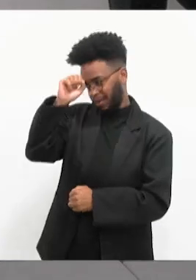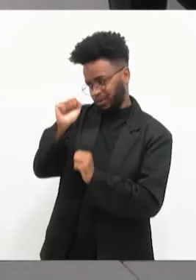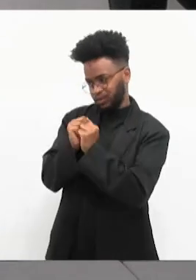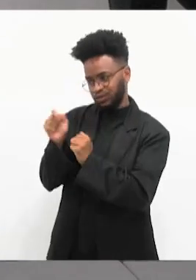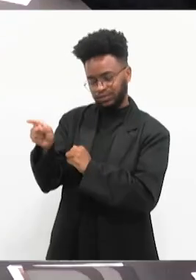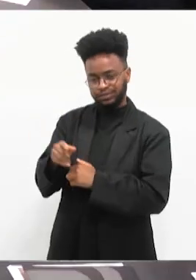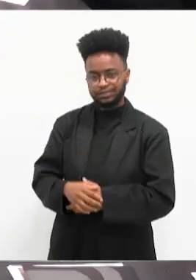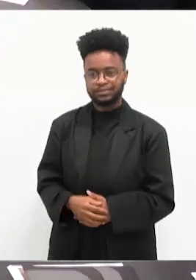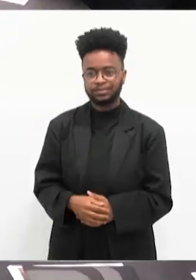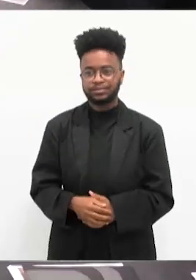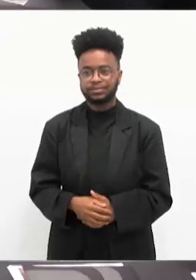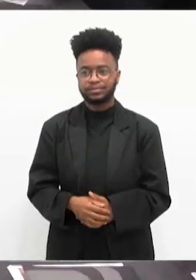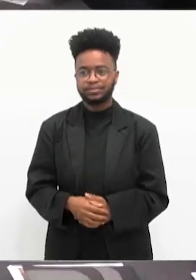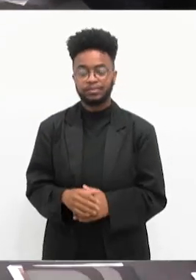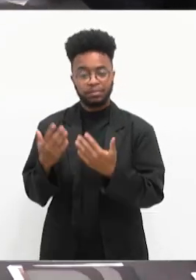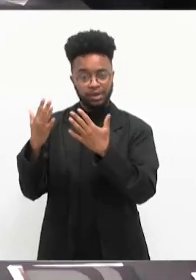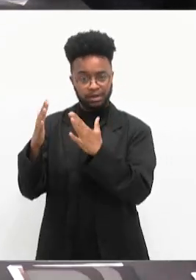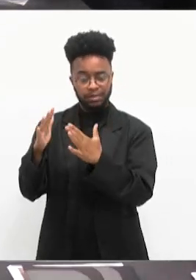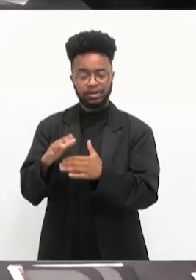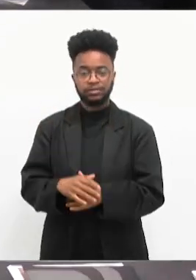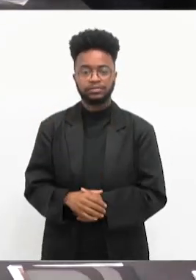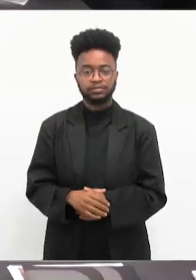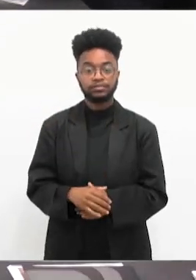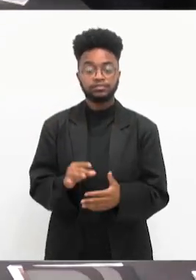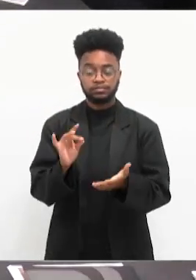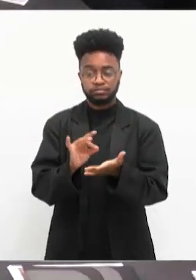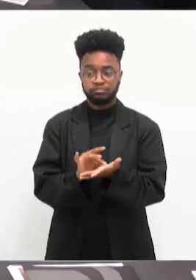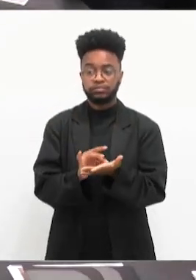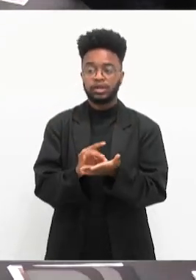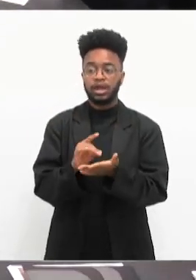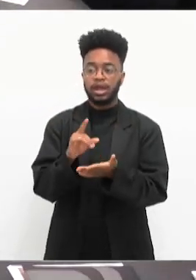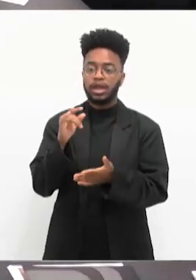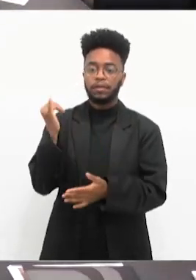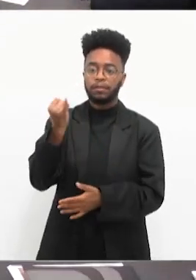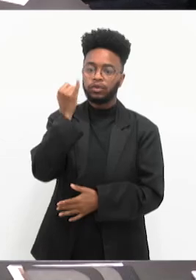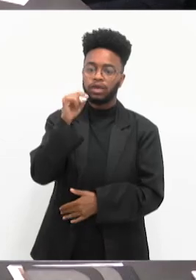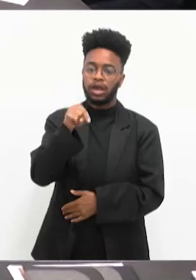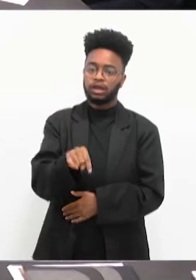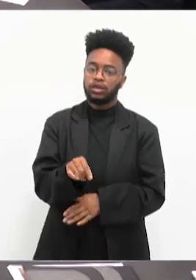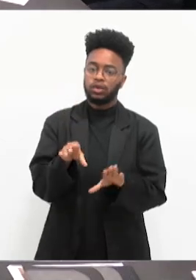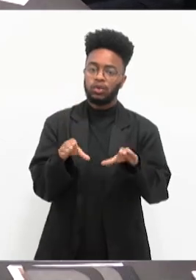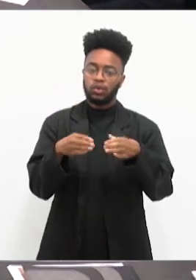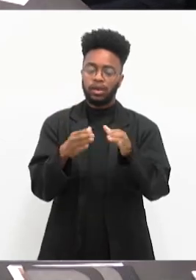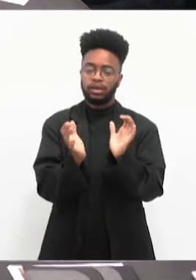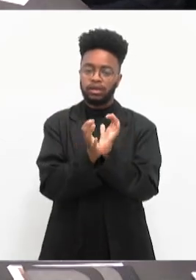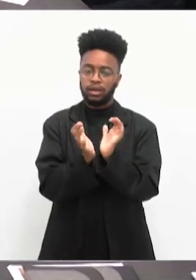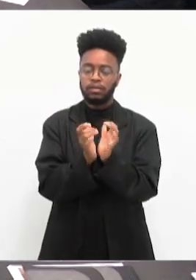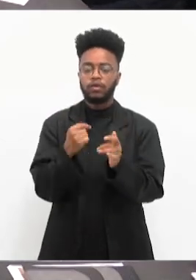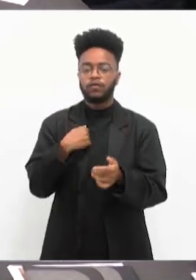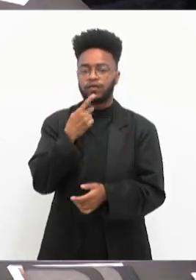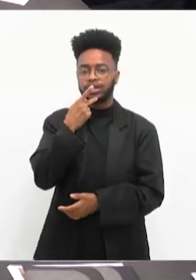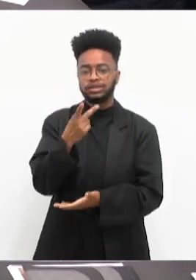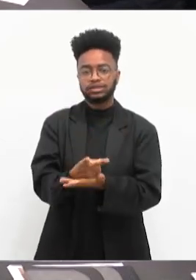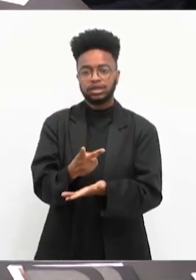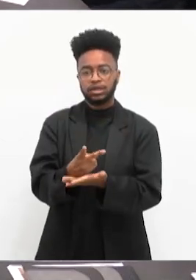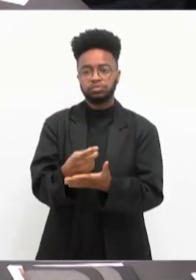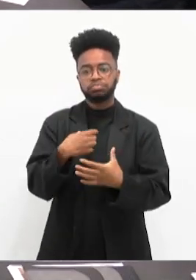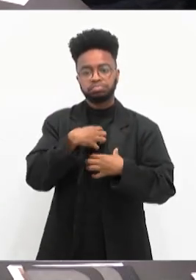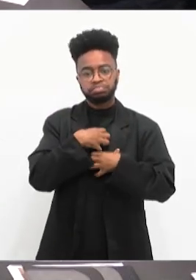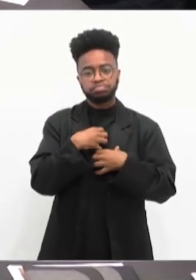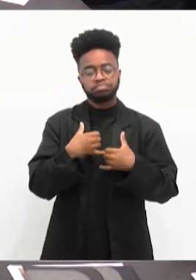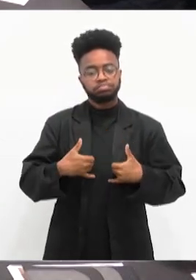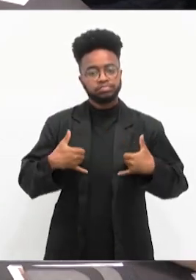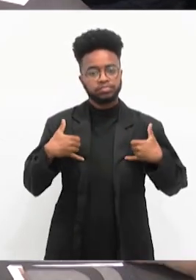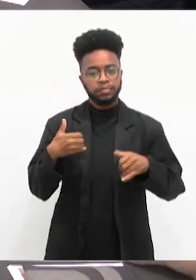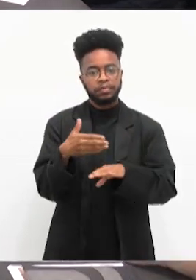Parabéns. Isso é, de fato, a grandeza desse quórum, desse plenário, desse parlamento, que eu, repito, sinto-me absolutamente honrado